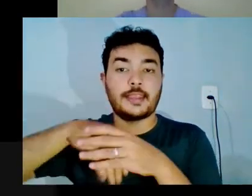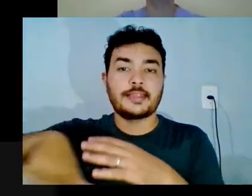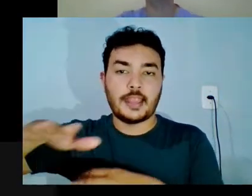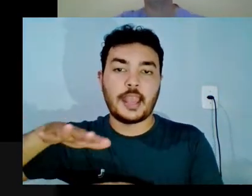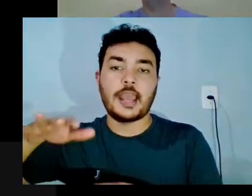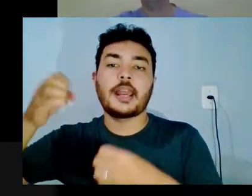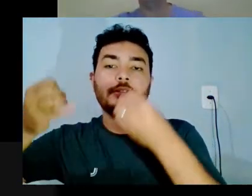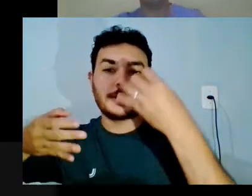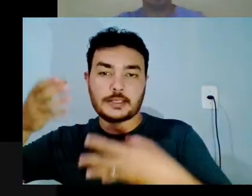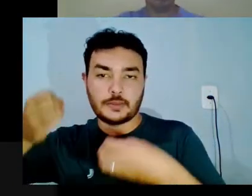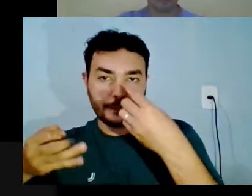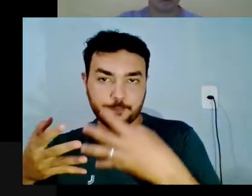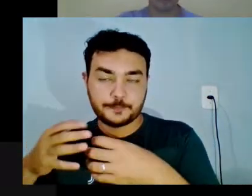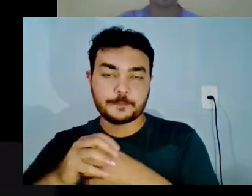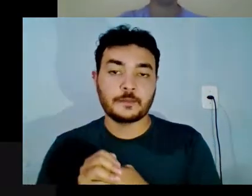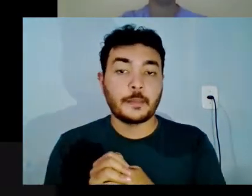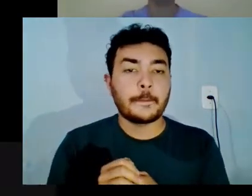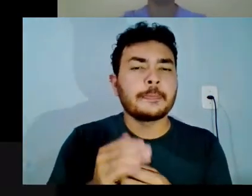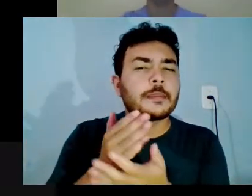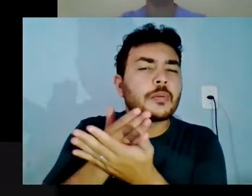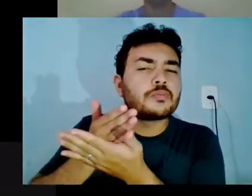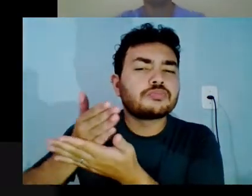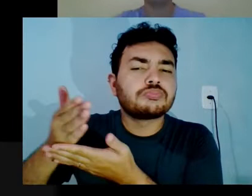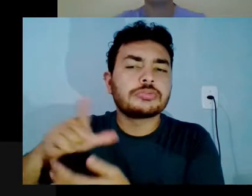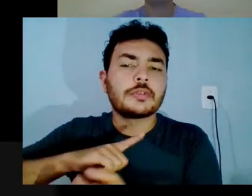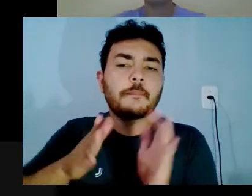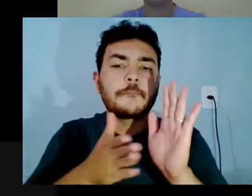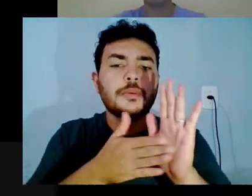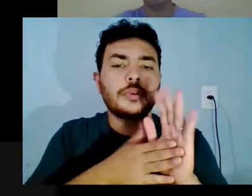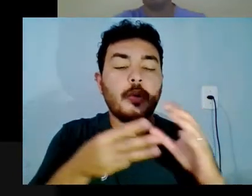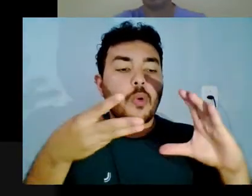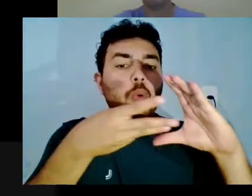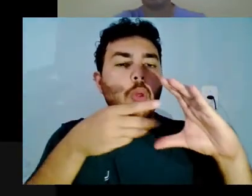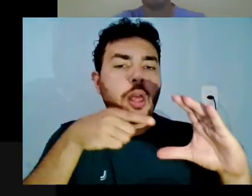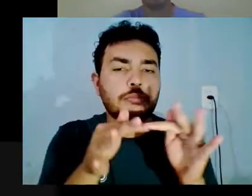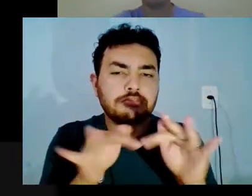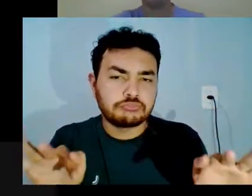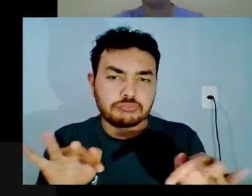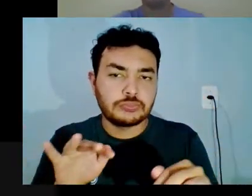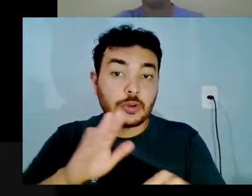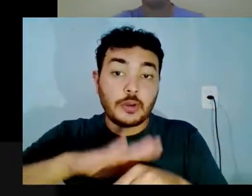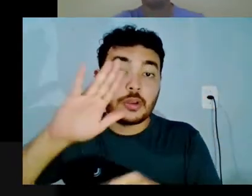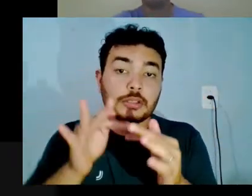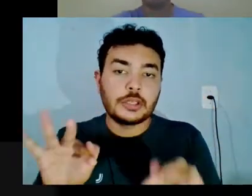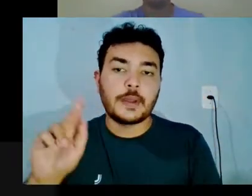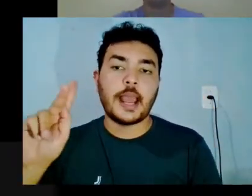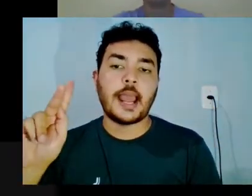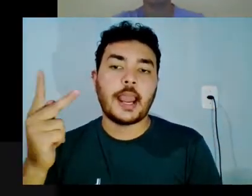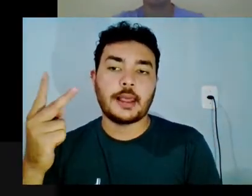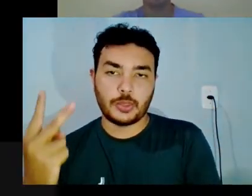Bom, então, inicialmente, houve a proposição para a formação de uma molécula simples, né, mais simples que a molécula de H2, por exemplo, de